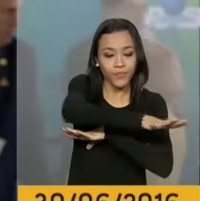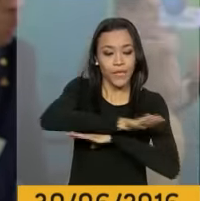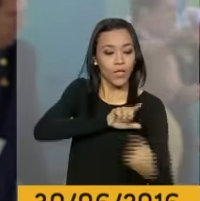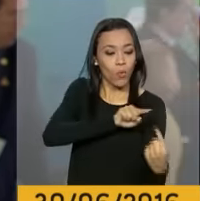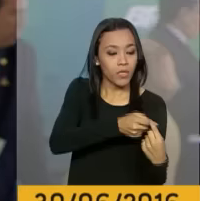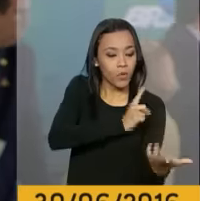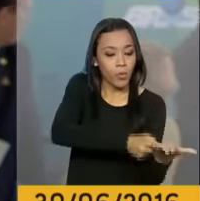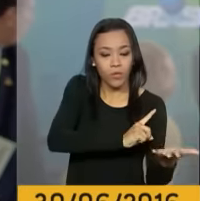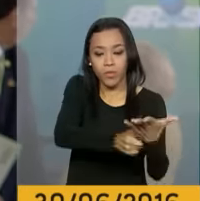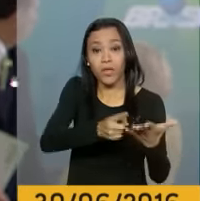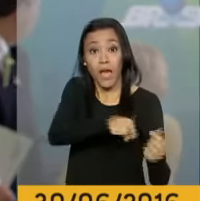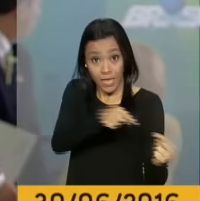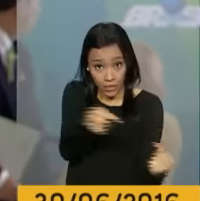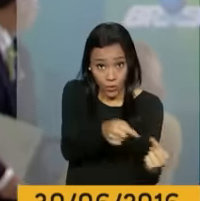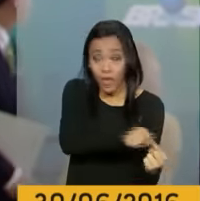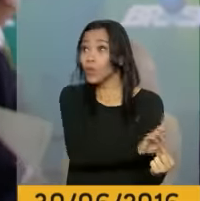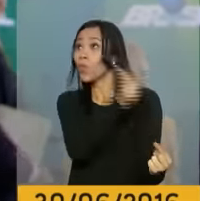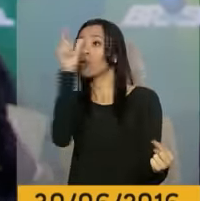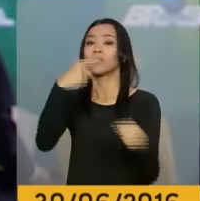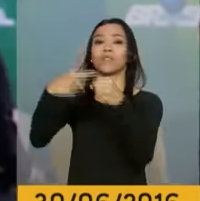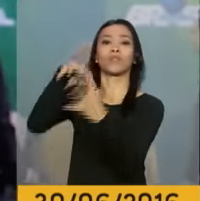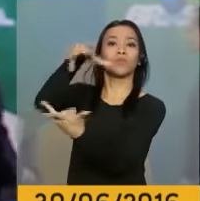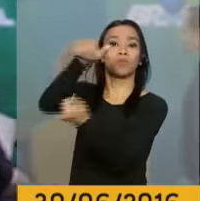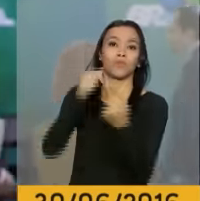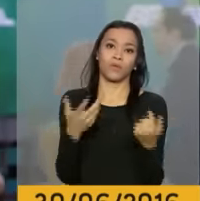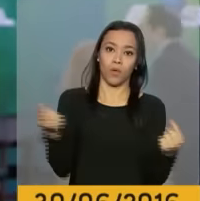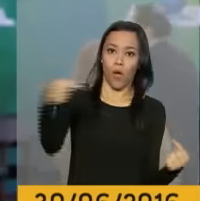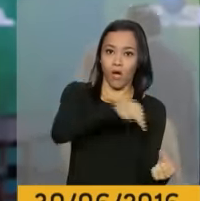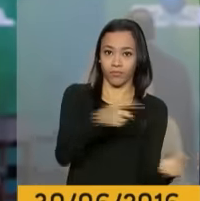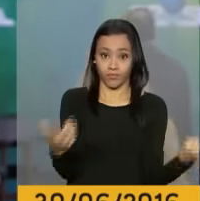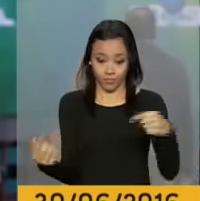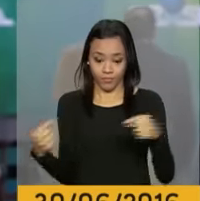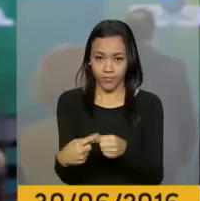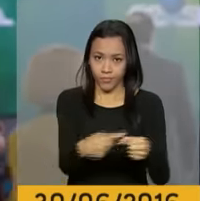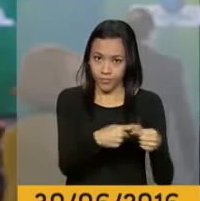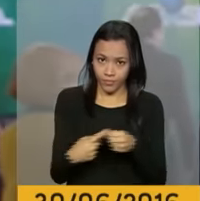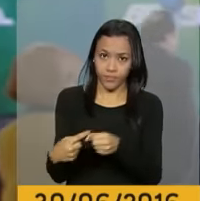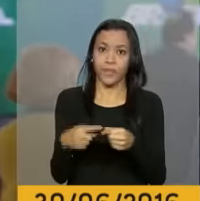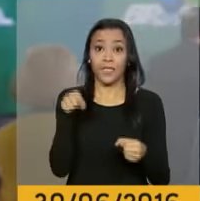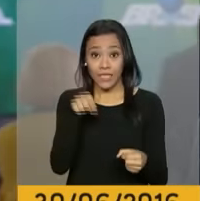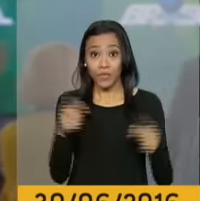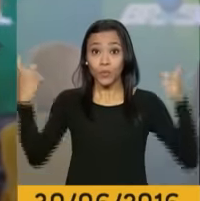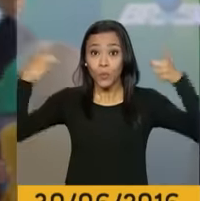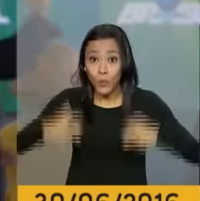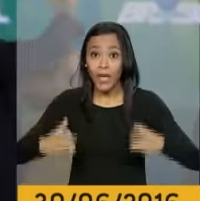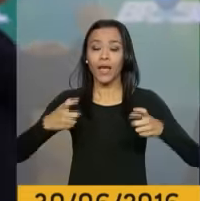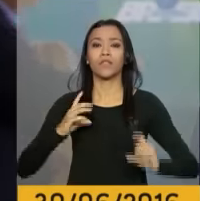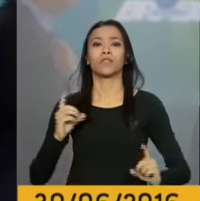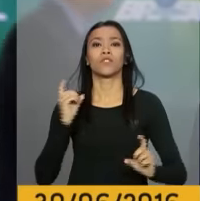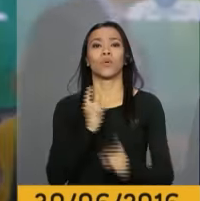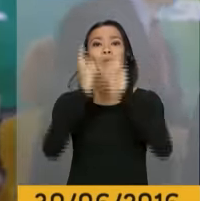regiões metropolitanas do mundo. Nós queremos fazer duas coisas. Uma, garantir que a gente possa ser a sede de uma reunião